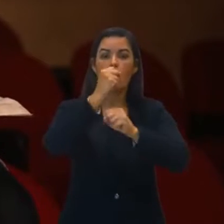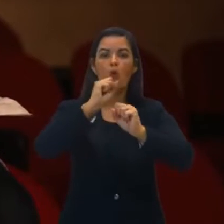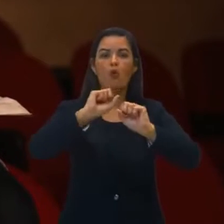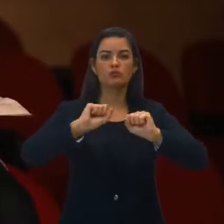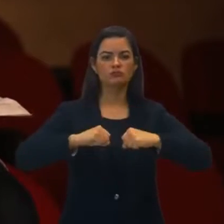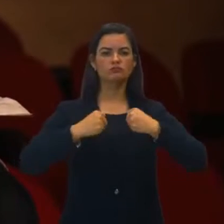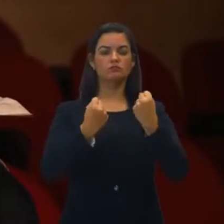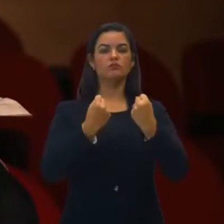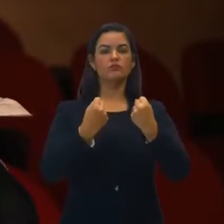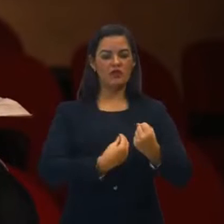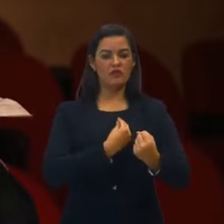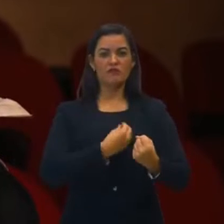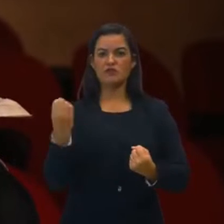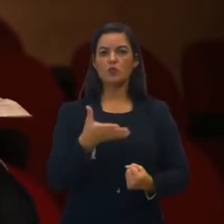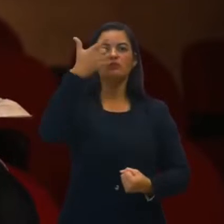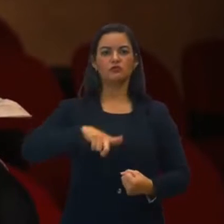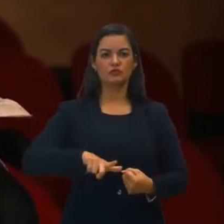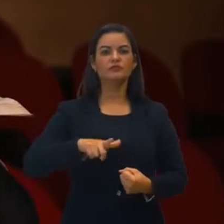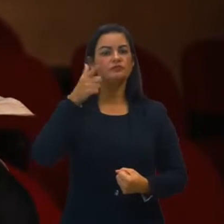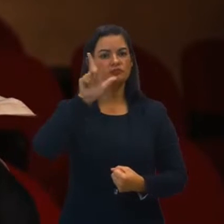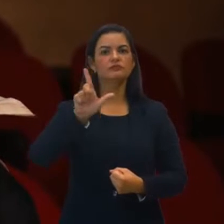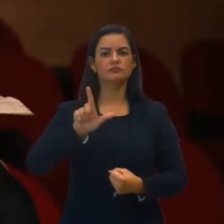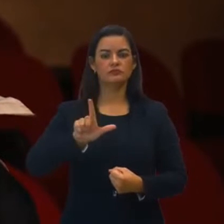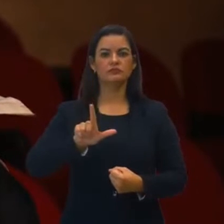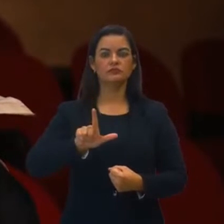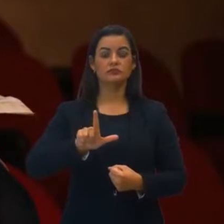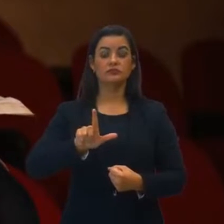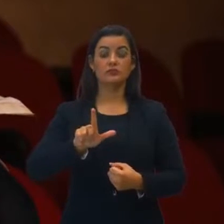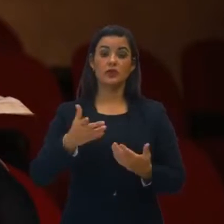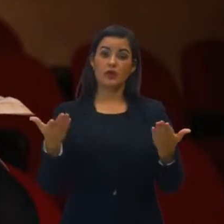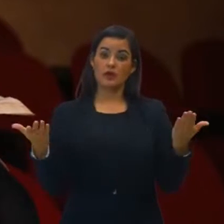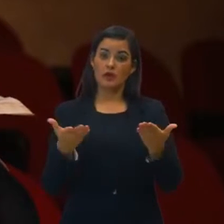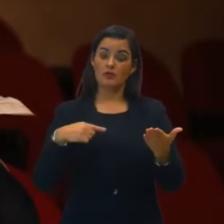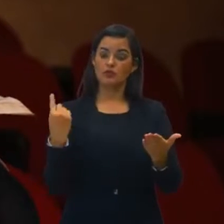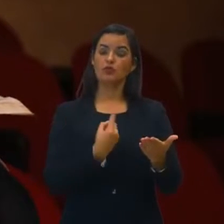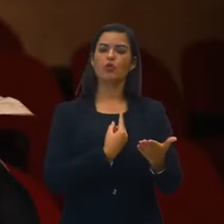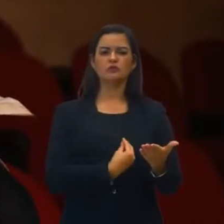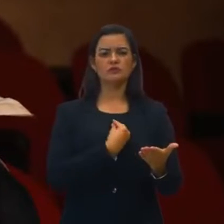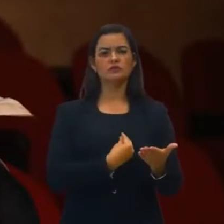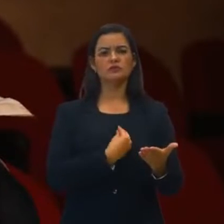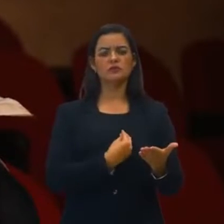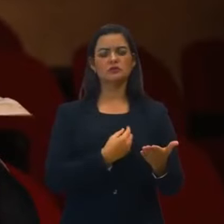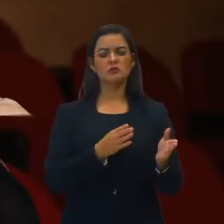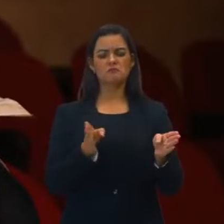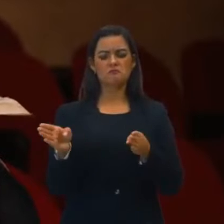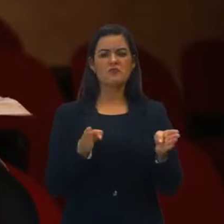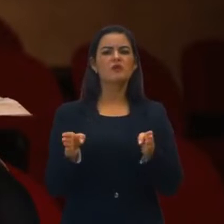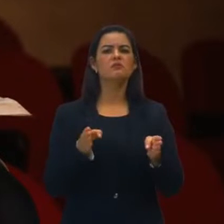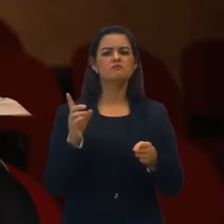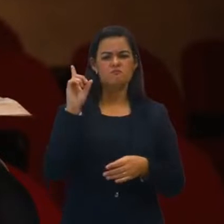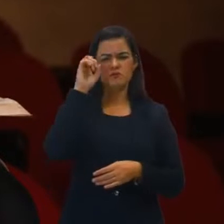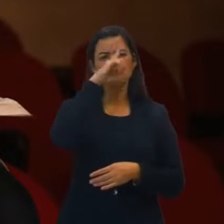igreja foi reavivada. E nós estamos vivendo um tempo difícil, um tempo